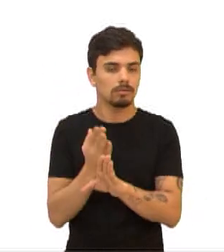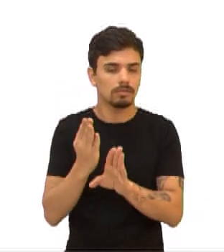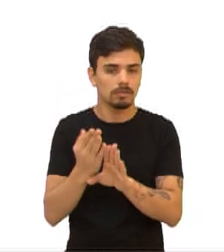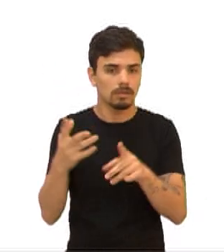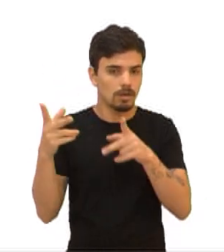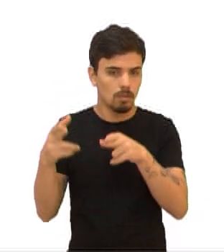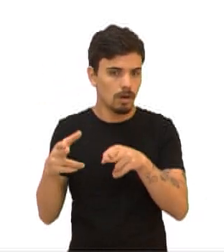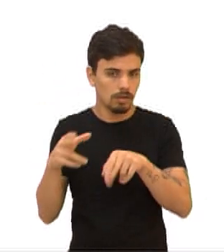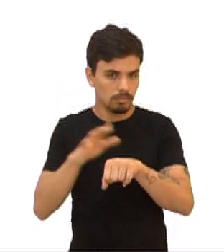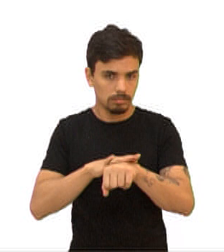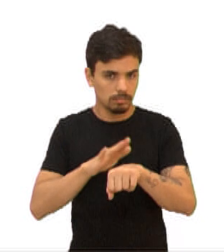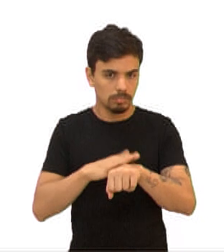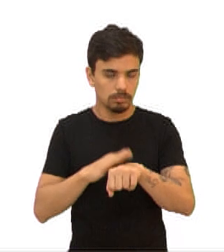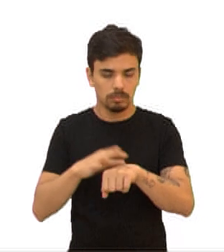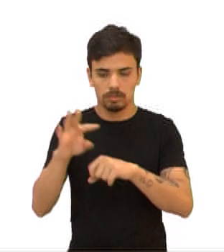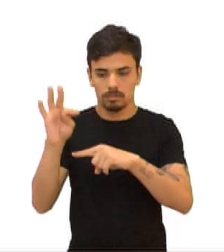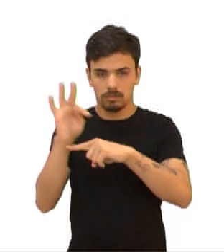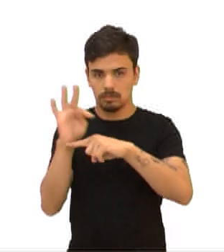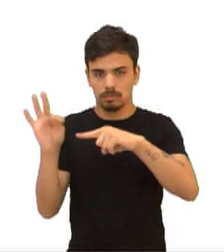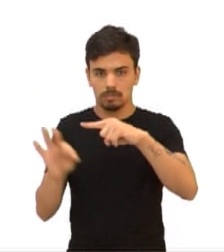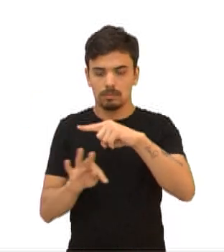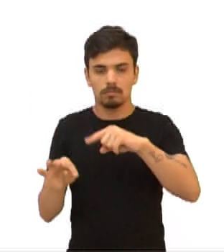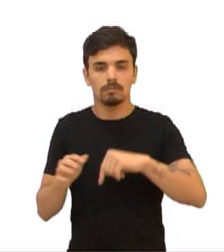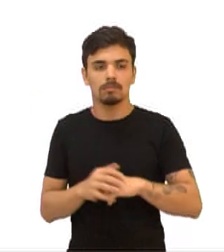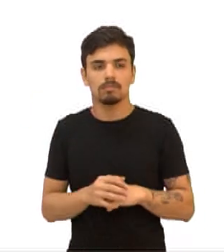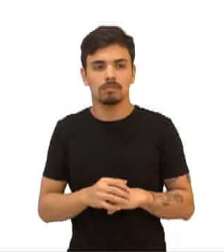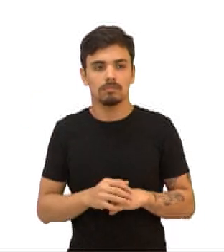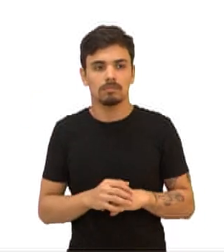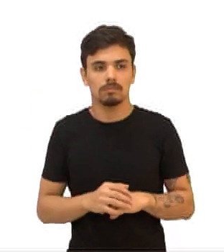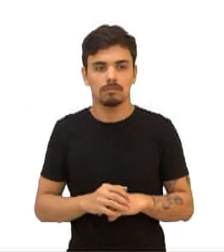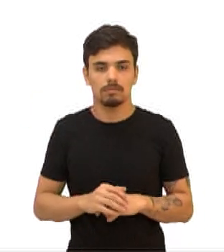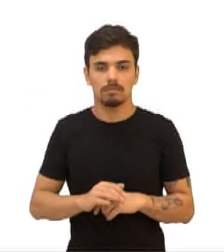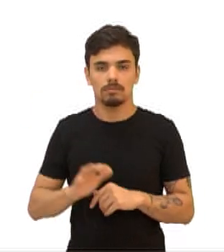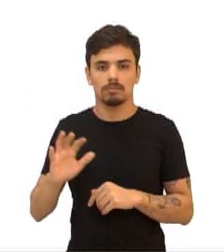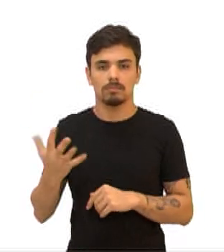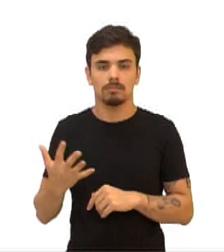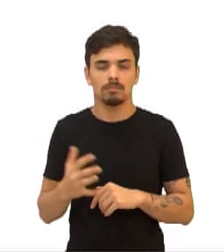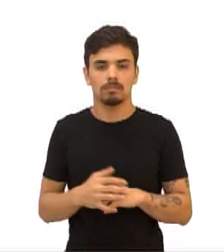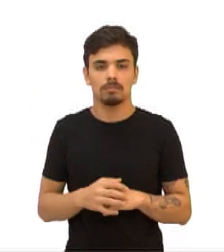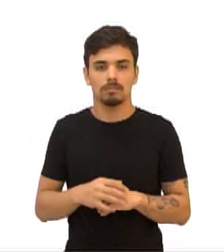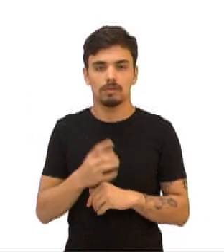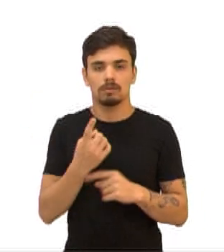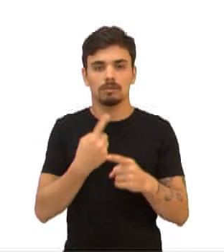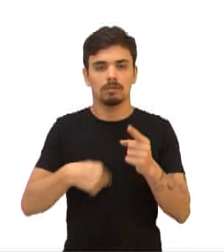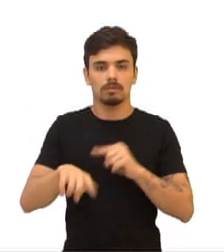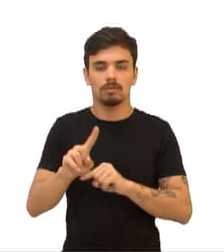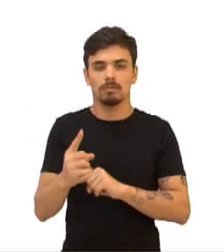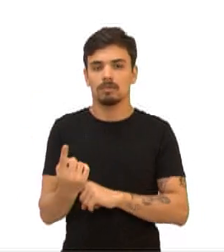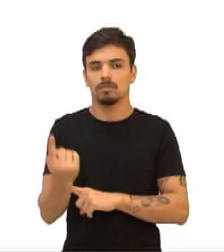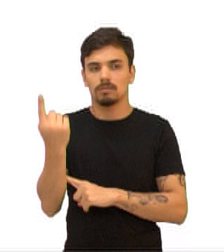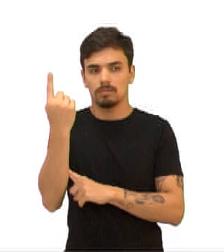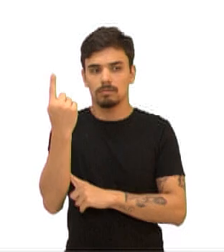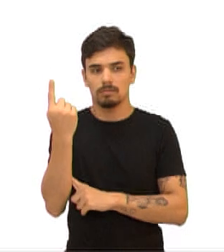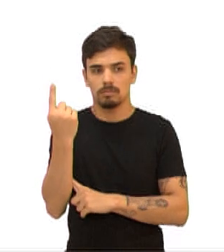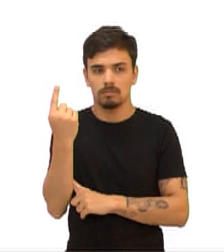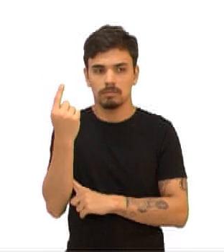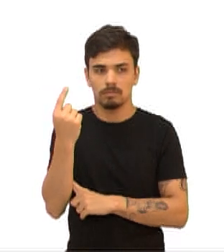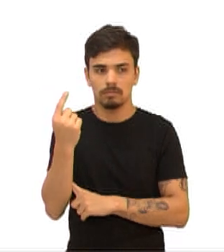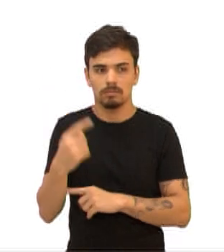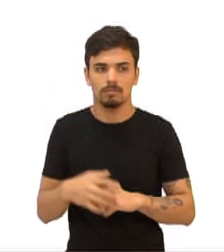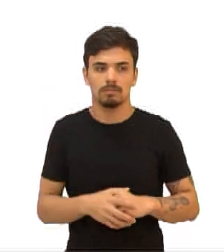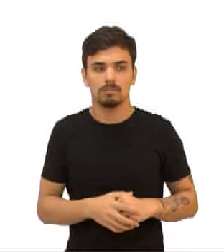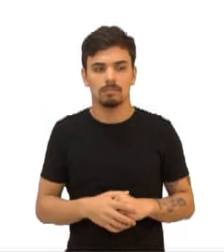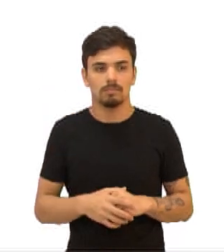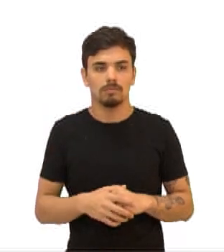tempo com o valor de tal, que é r vezes c, acontece que aqui vira 1, né? E elevado a menos